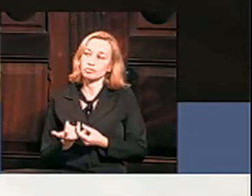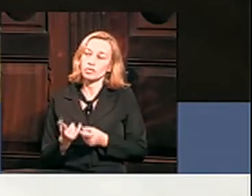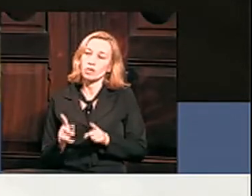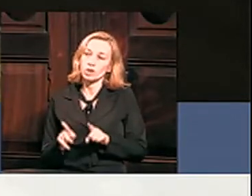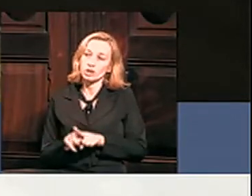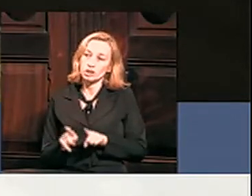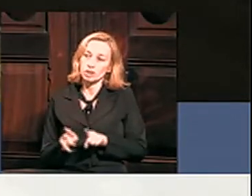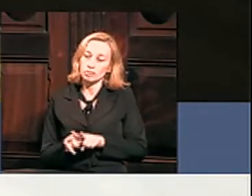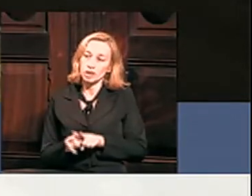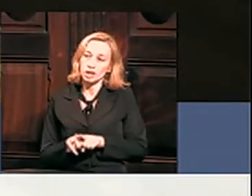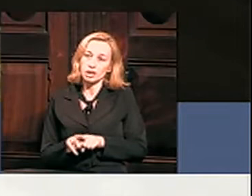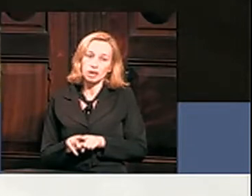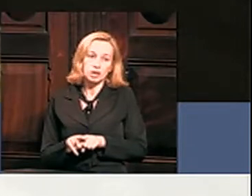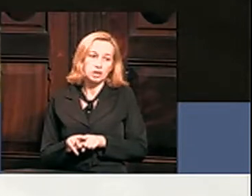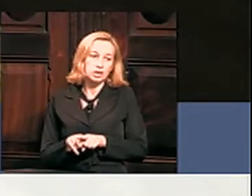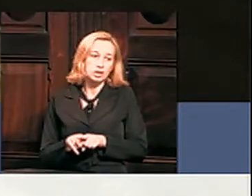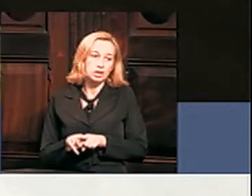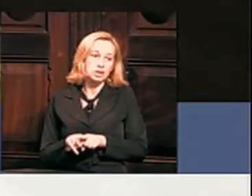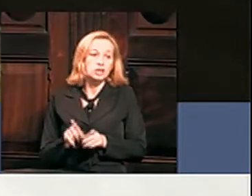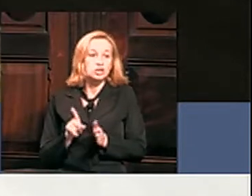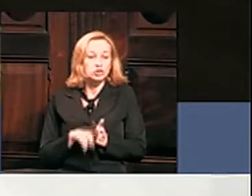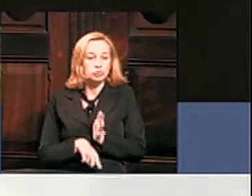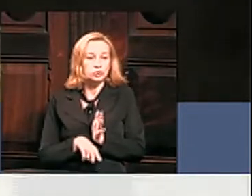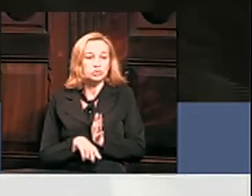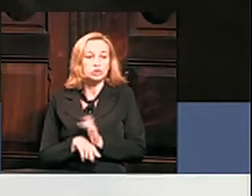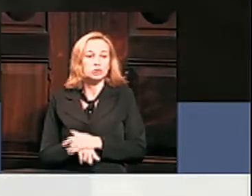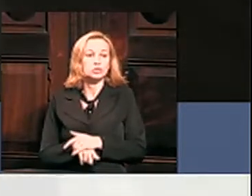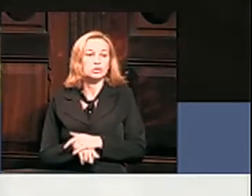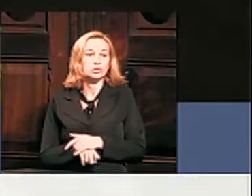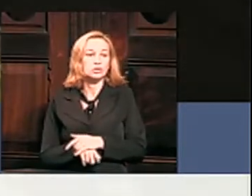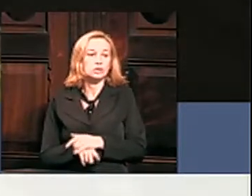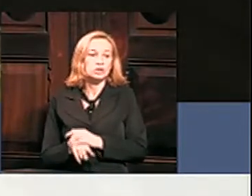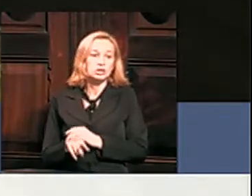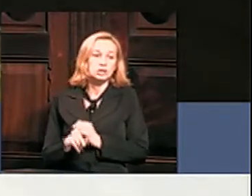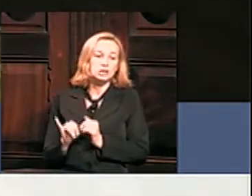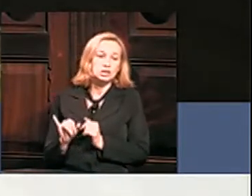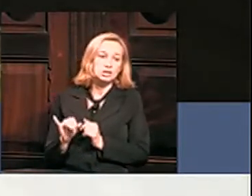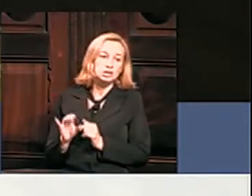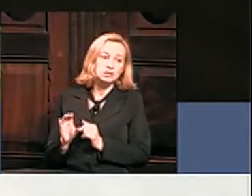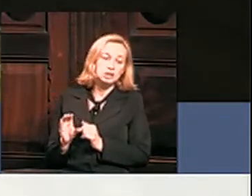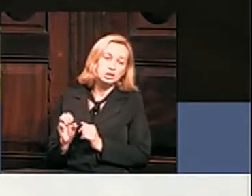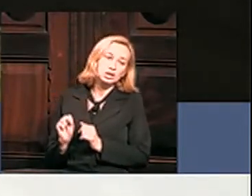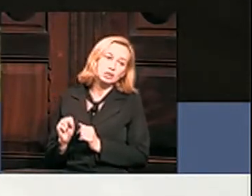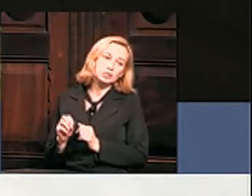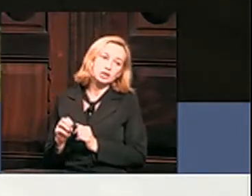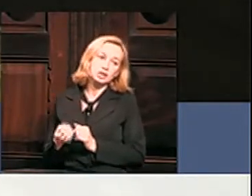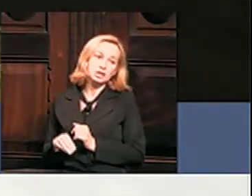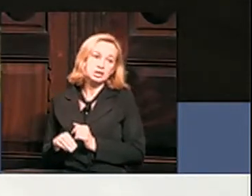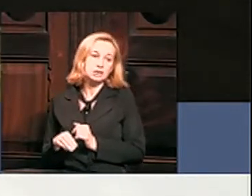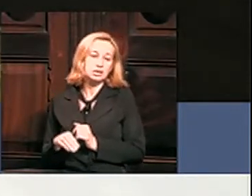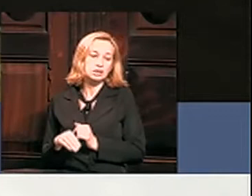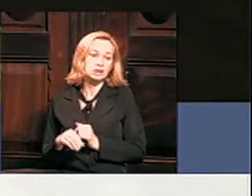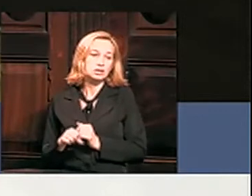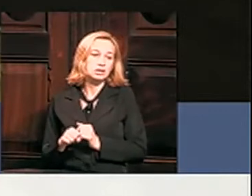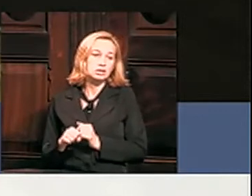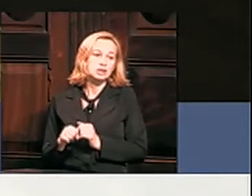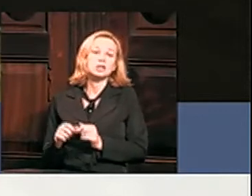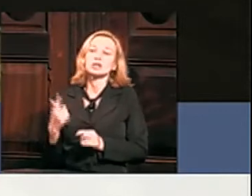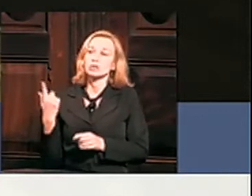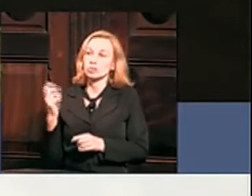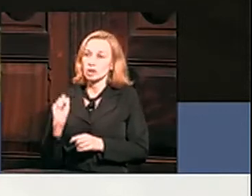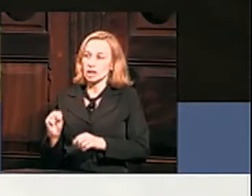também para que se pudesse reduzir o ICMS na gasolina, quanto no gás